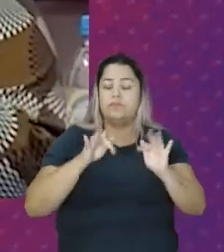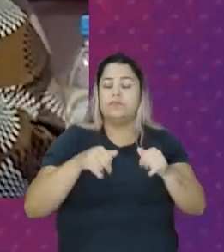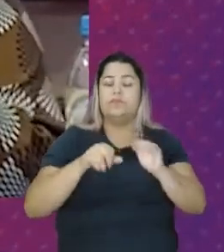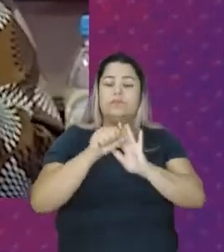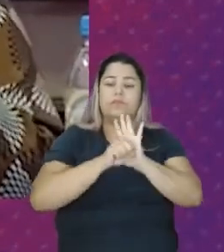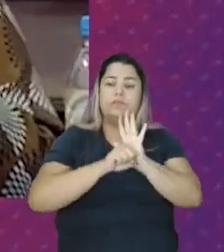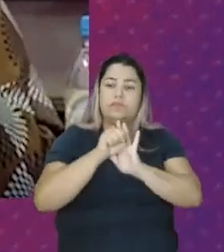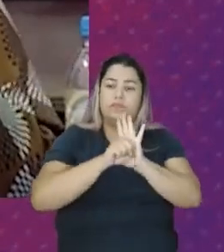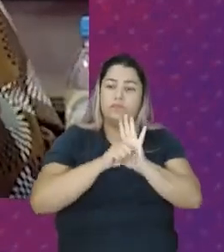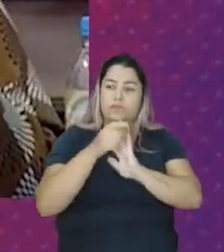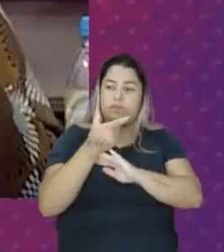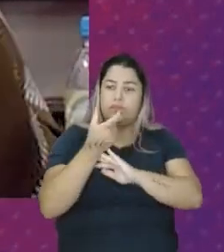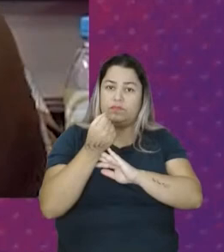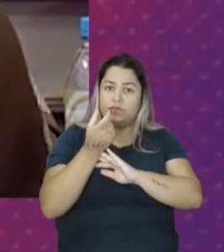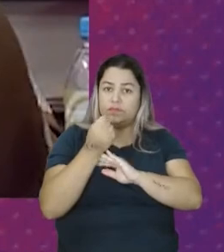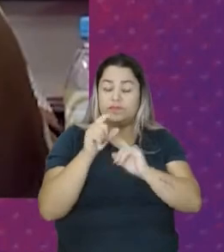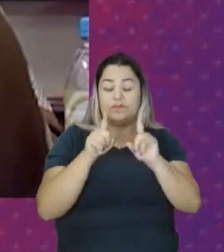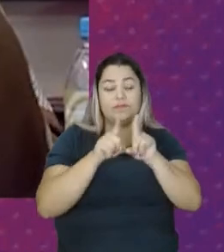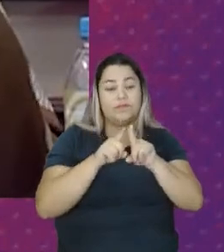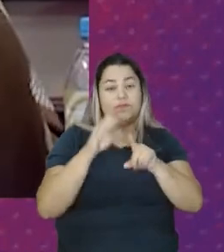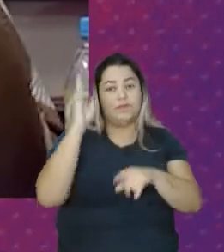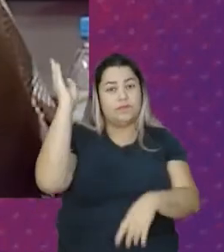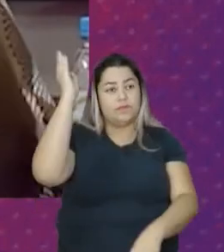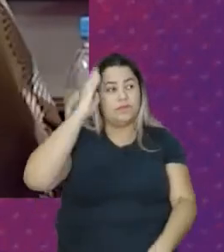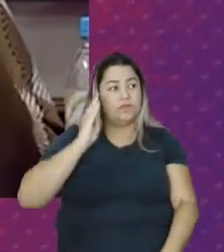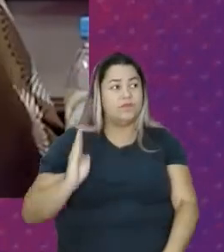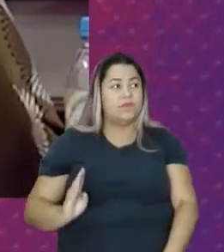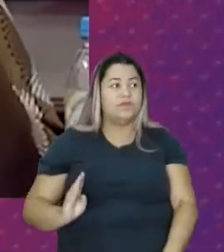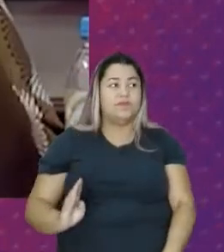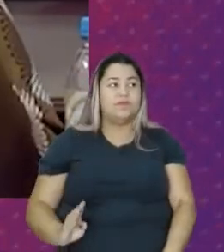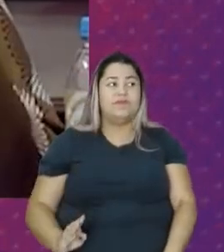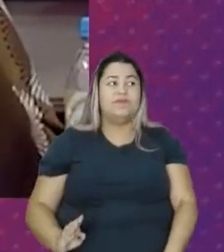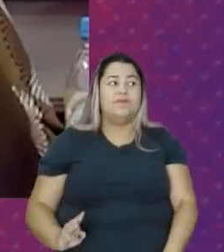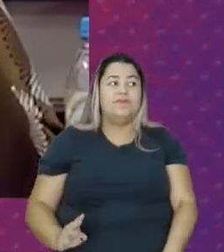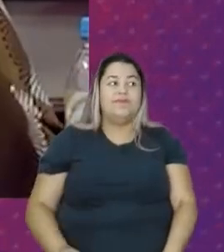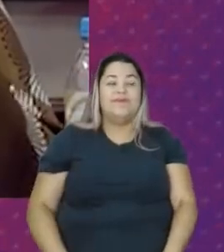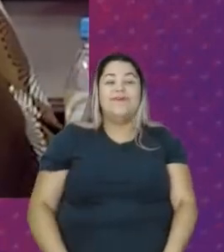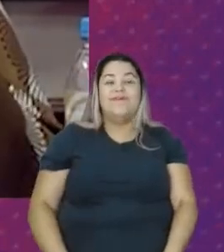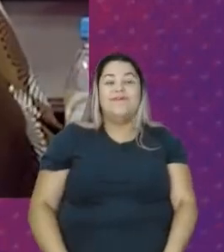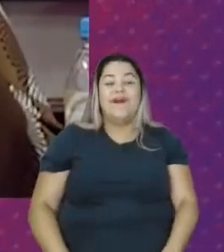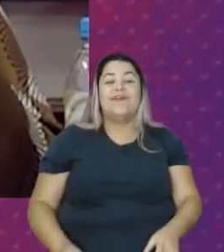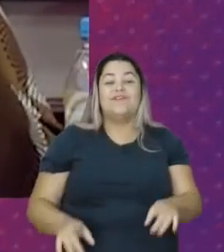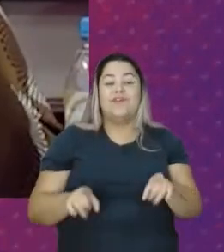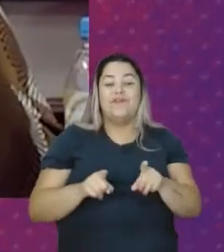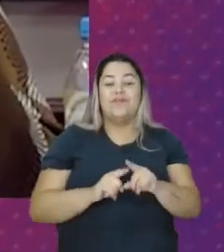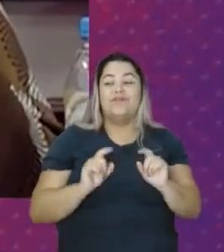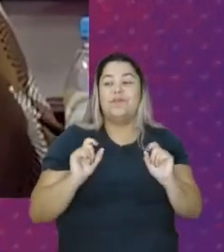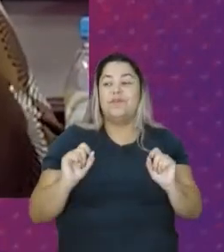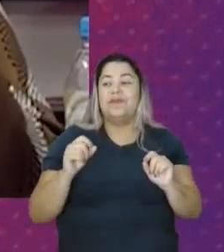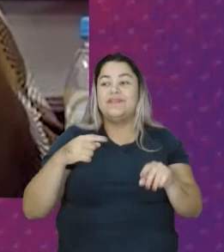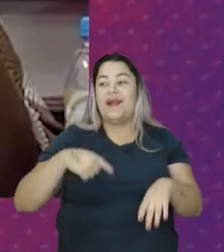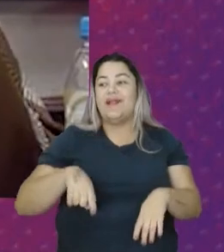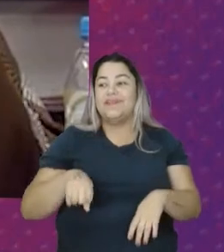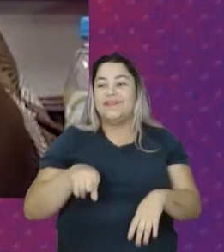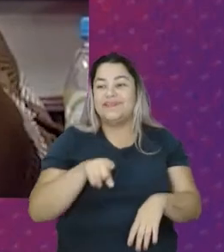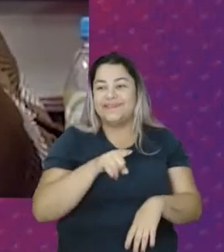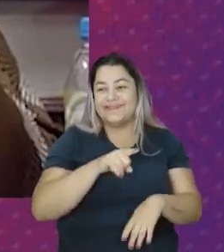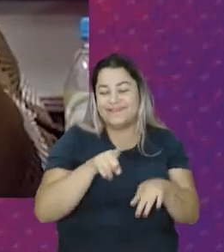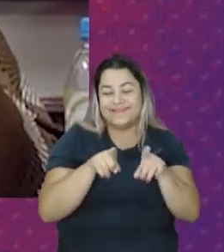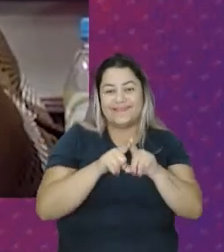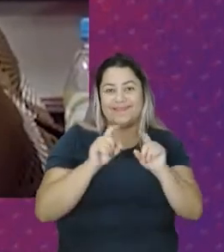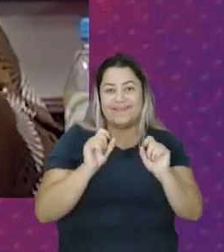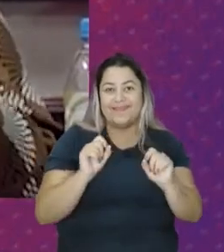XX, que é muito recente no Brasil, que as pessoas que, por exemplo, não sabem ler e escrever, podem